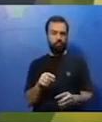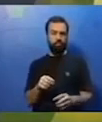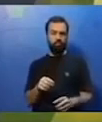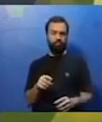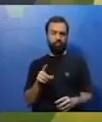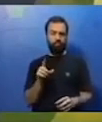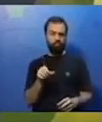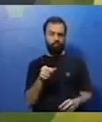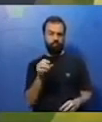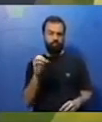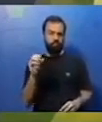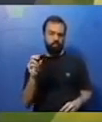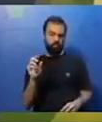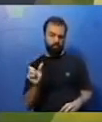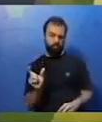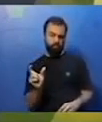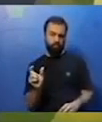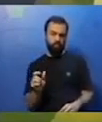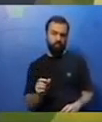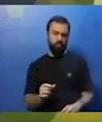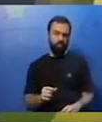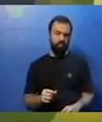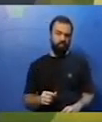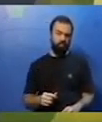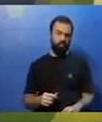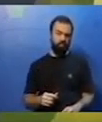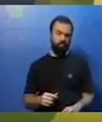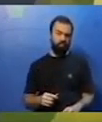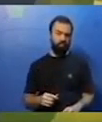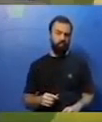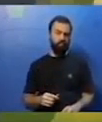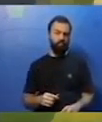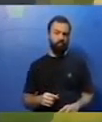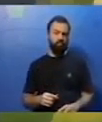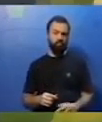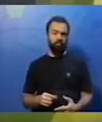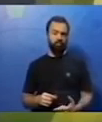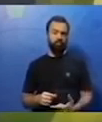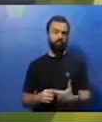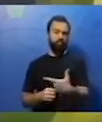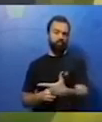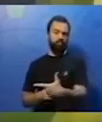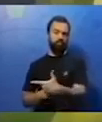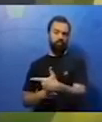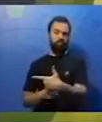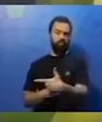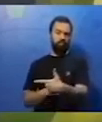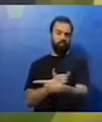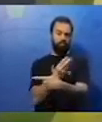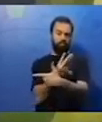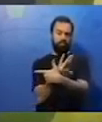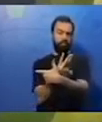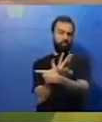numerador, número de cima, pelo denominador, número de baixo.